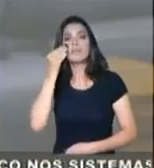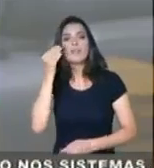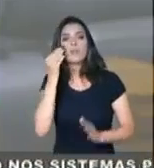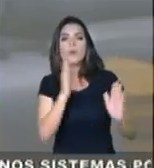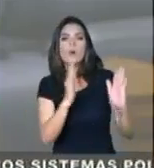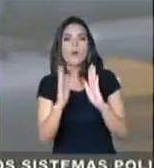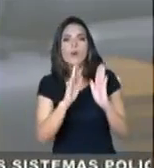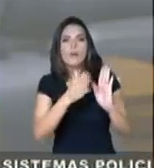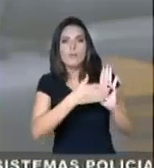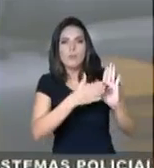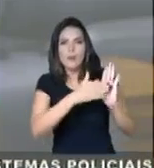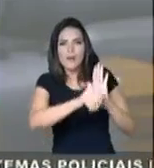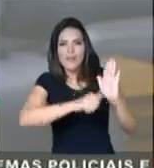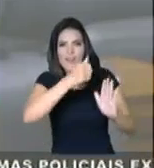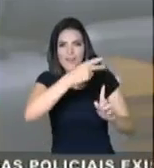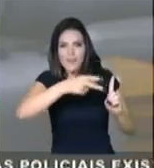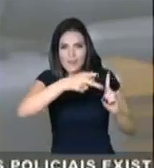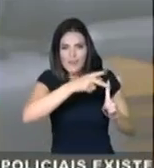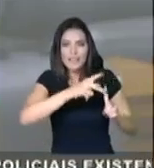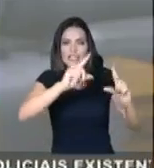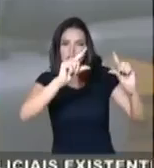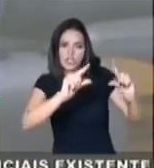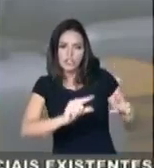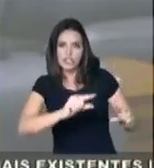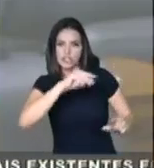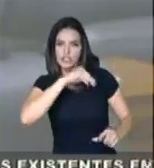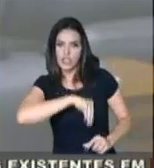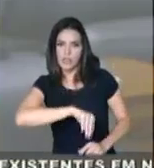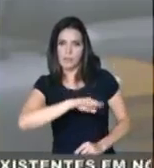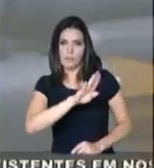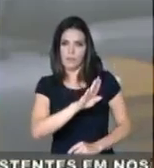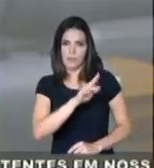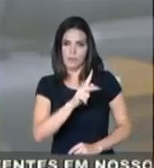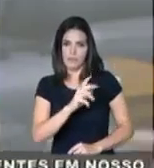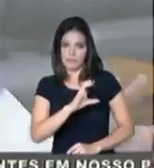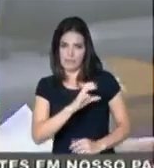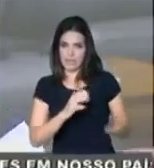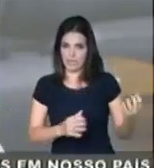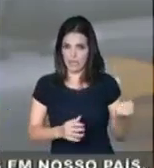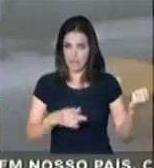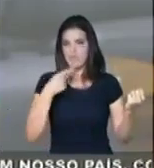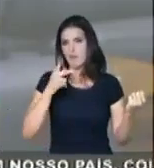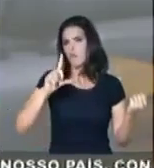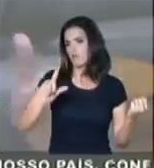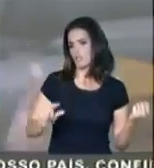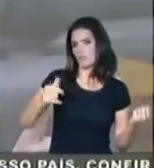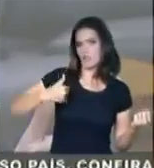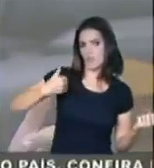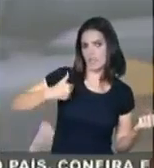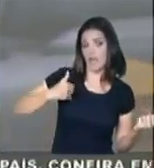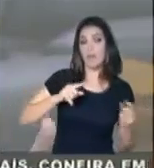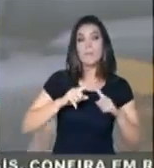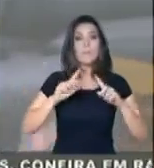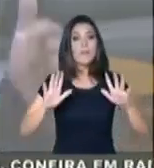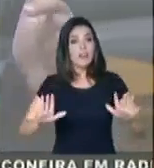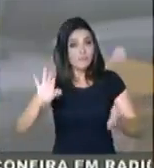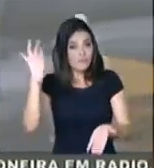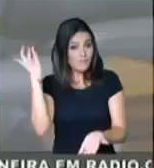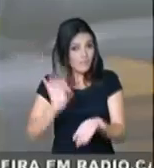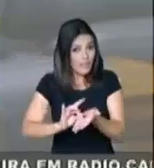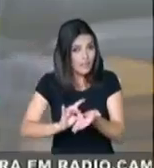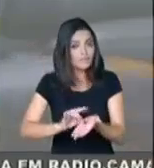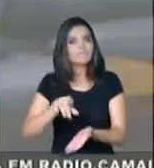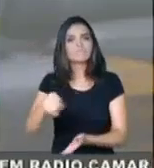reforma da Previdência de reduzir esse benefício e dizendo que ia diminuir a idade, a verdade é